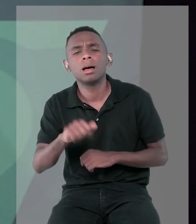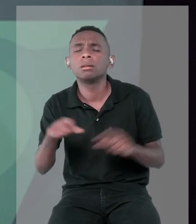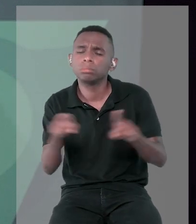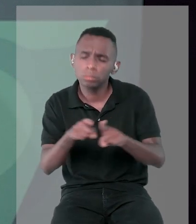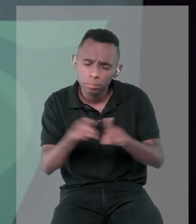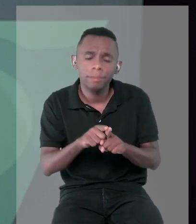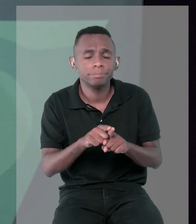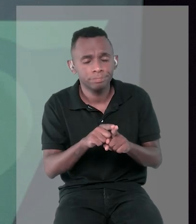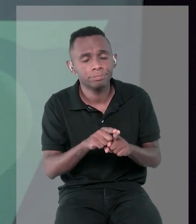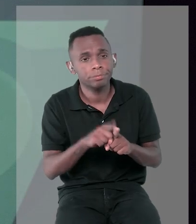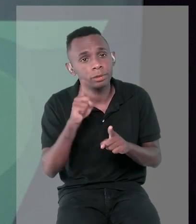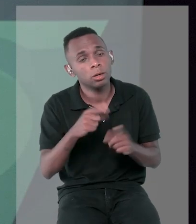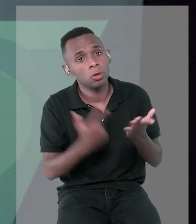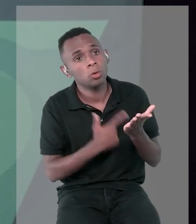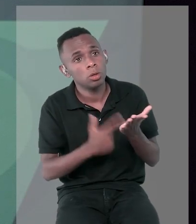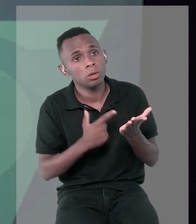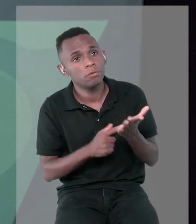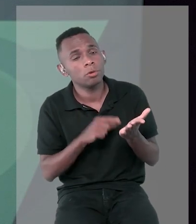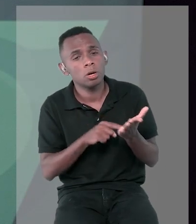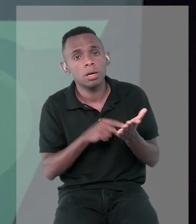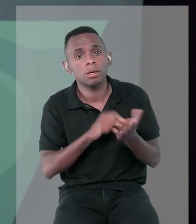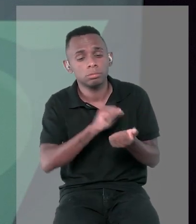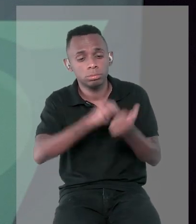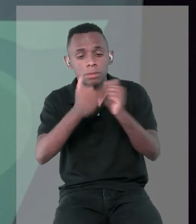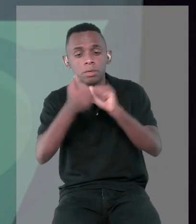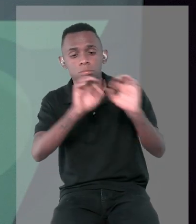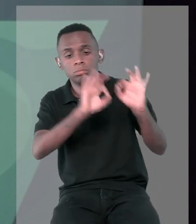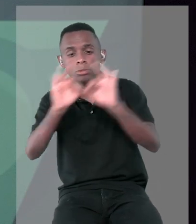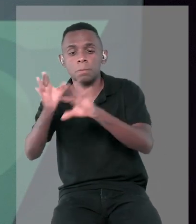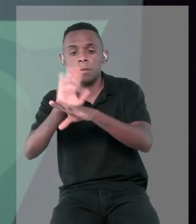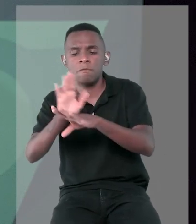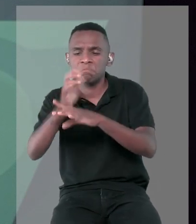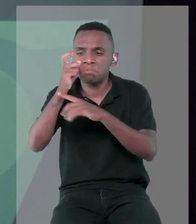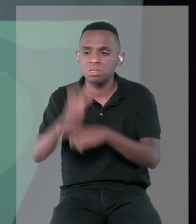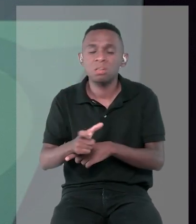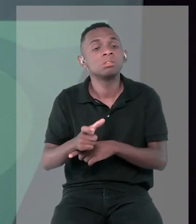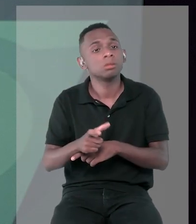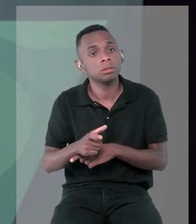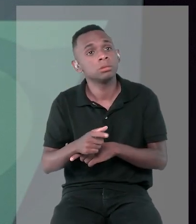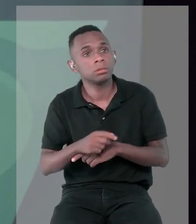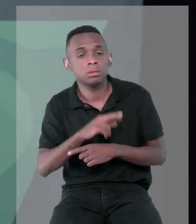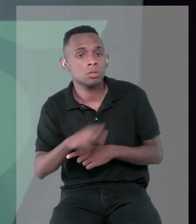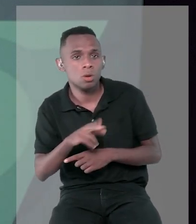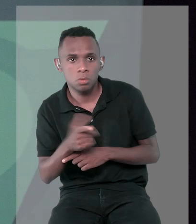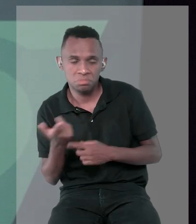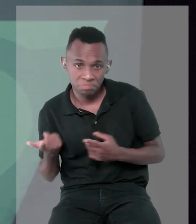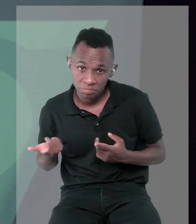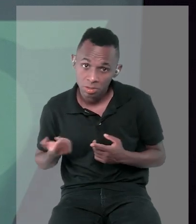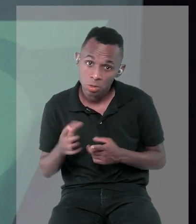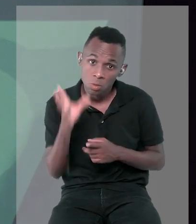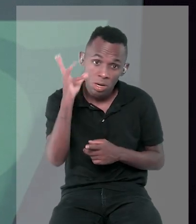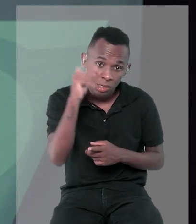Então, esse também é. Então, é um livro, é um filme muito, muito, muito interessante. E não é,